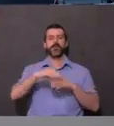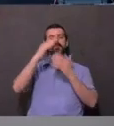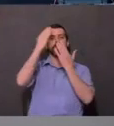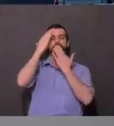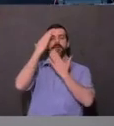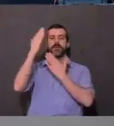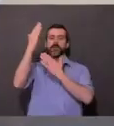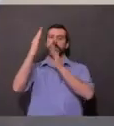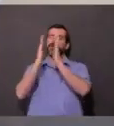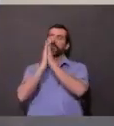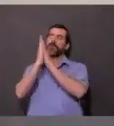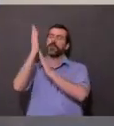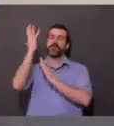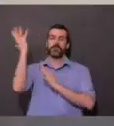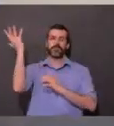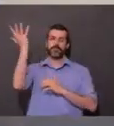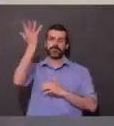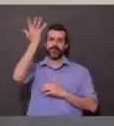Excelsis Deo.